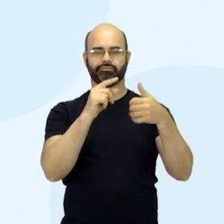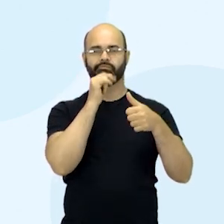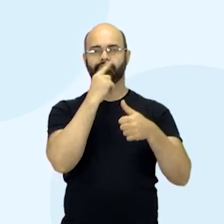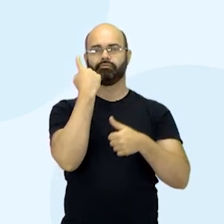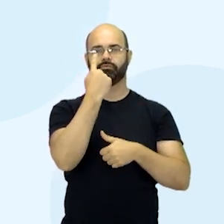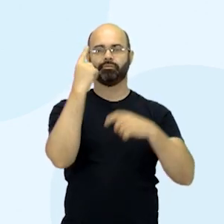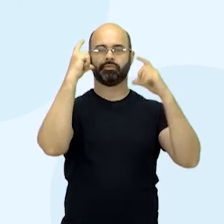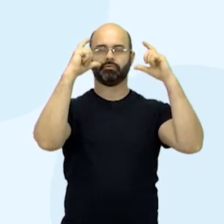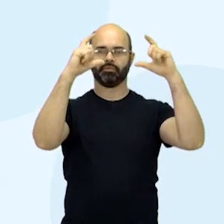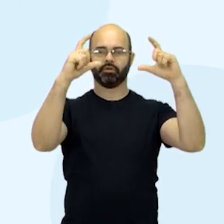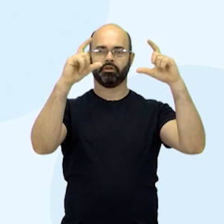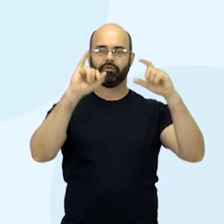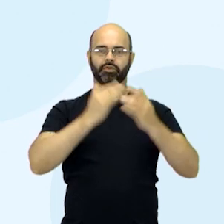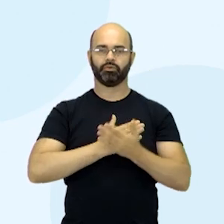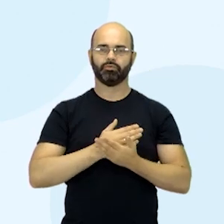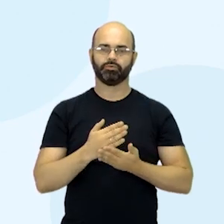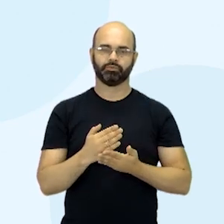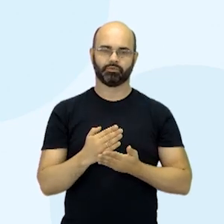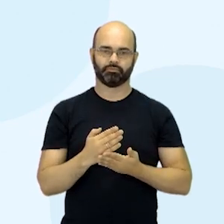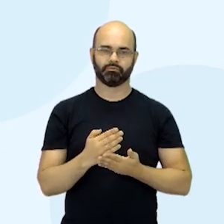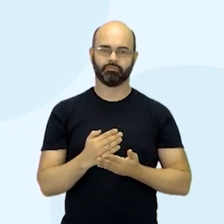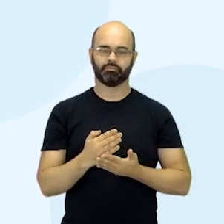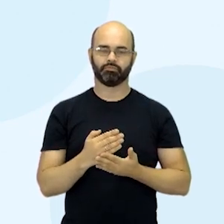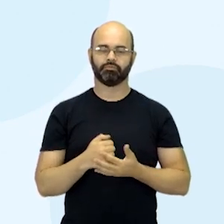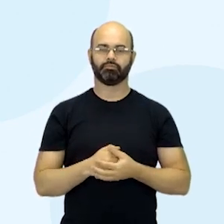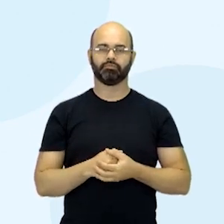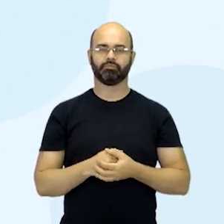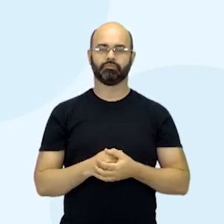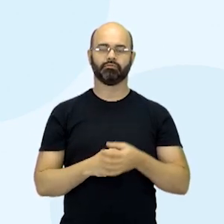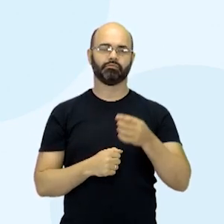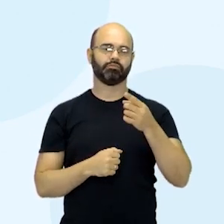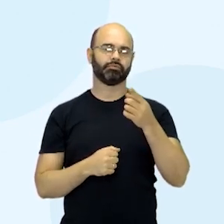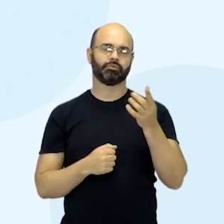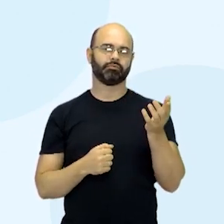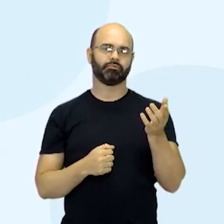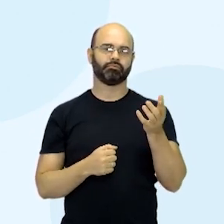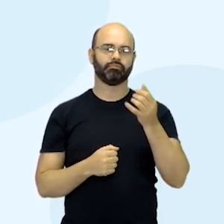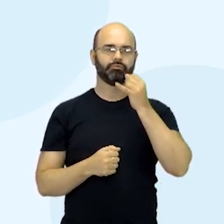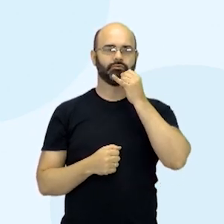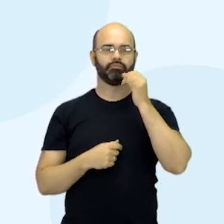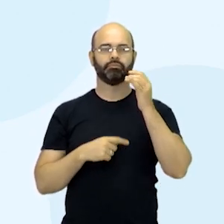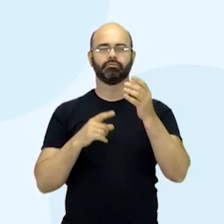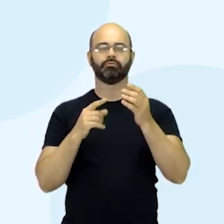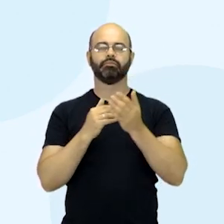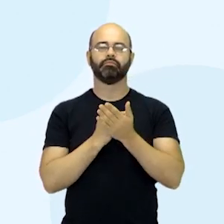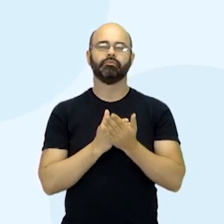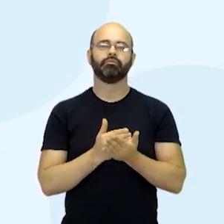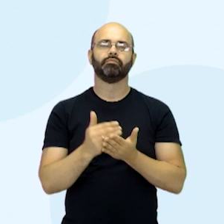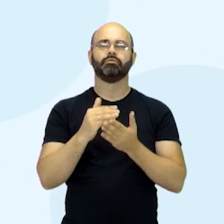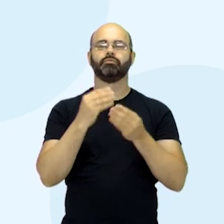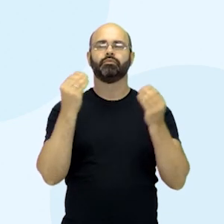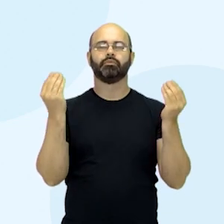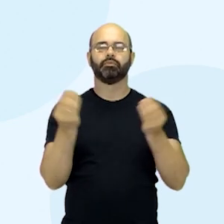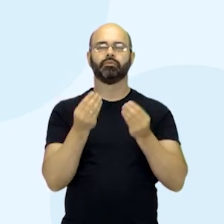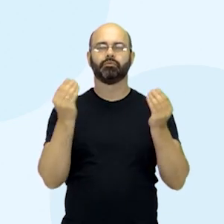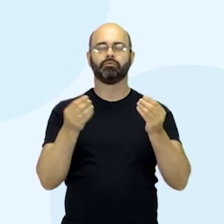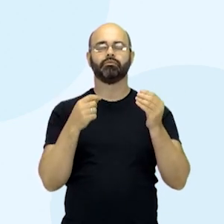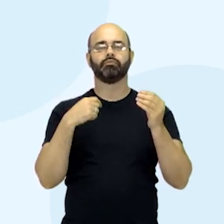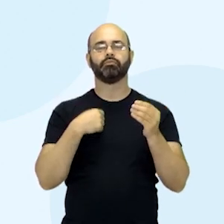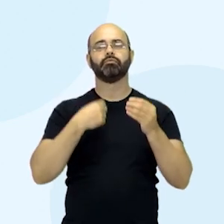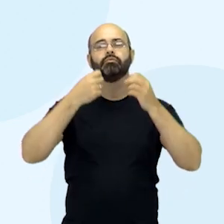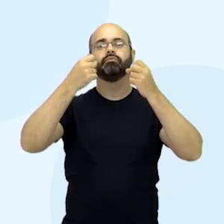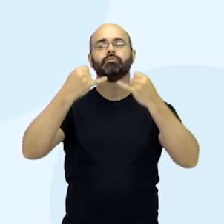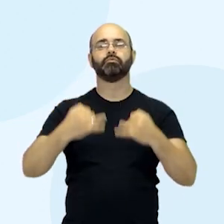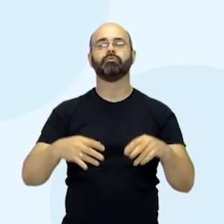parágrafo, logo na introdução, normalmente, né, você tem que fazer aquela abordagem de colocar ali sobre o que você